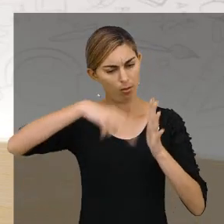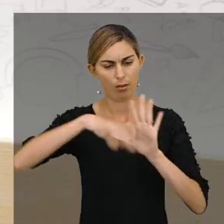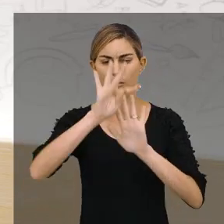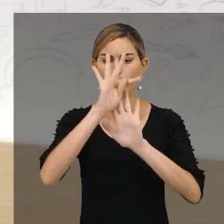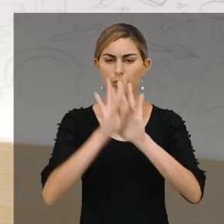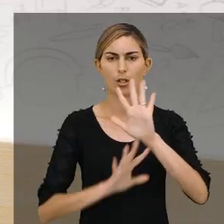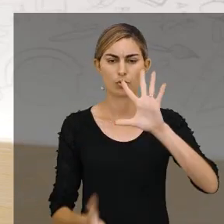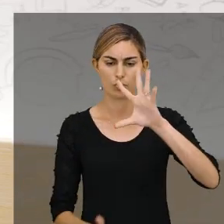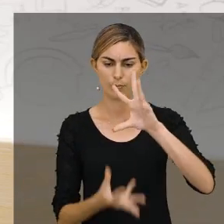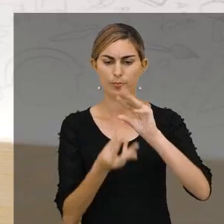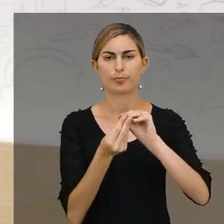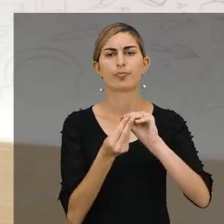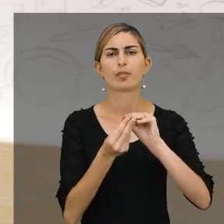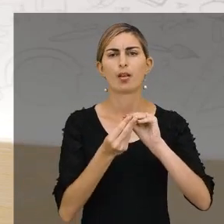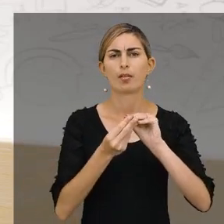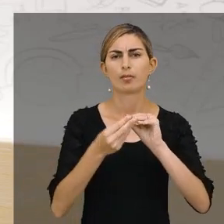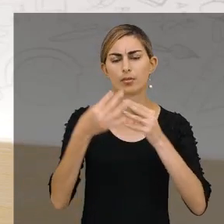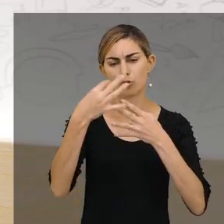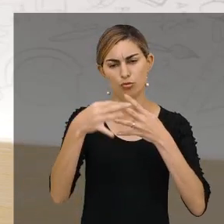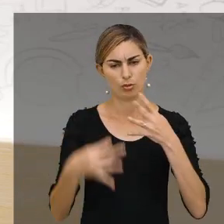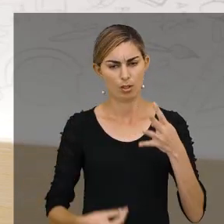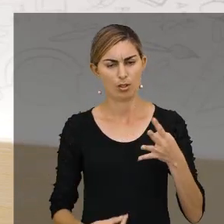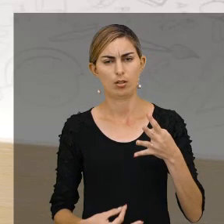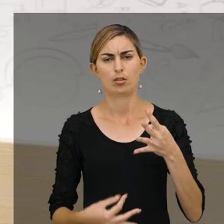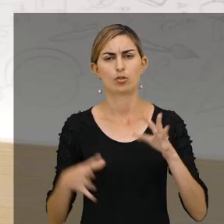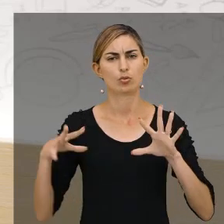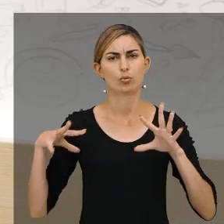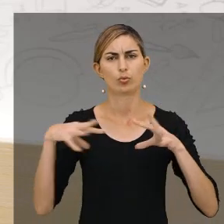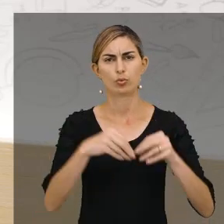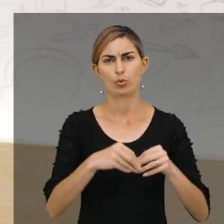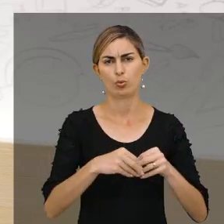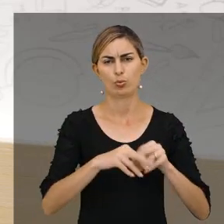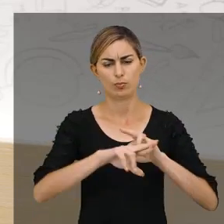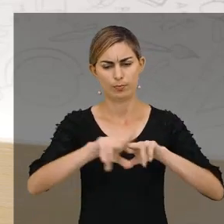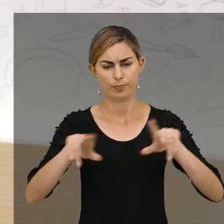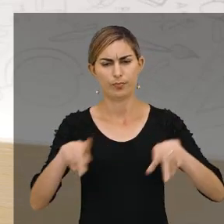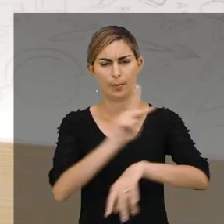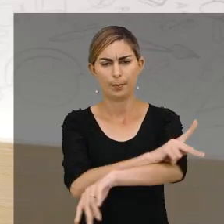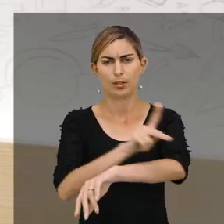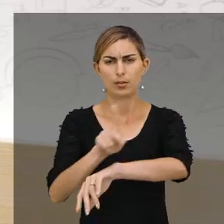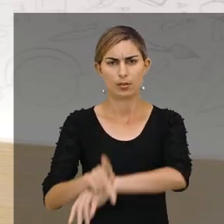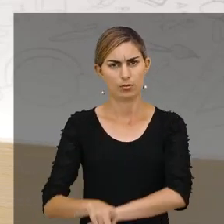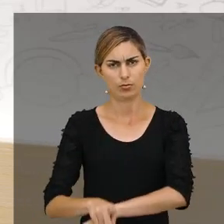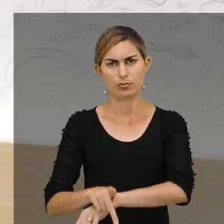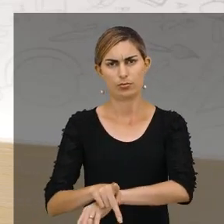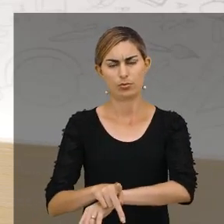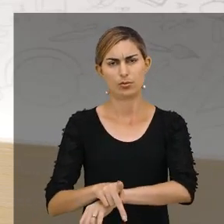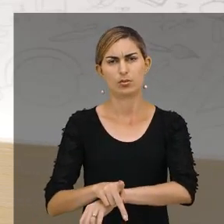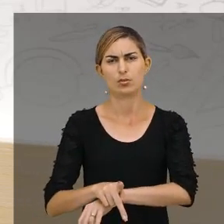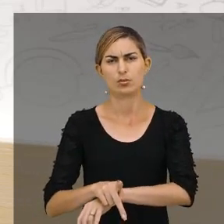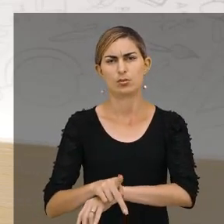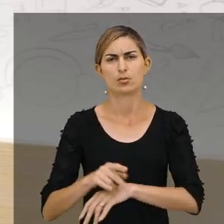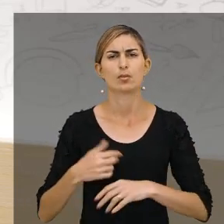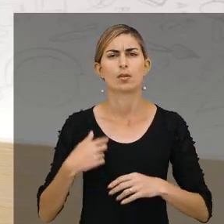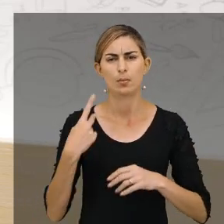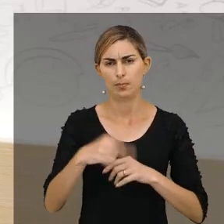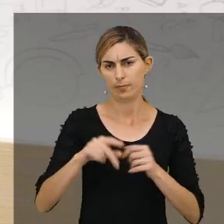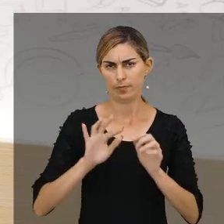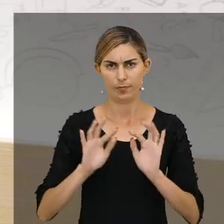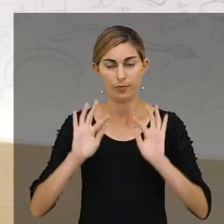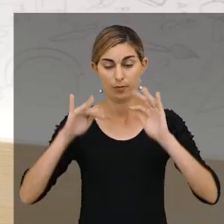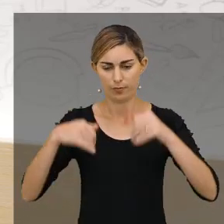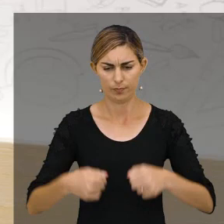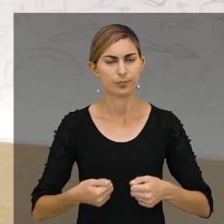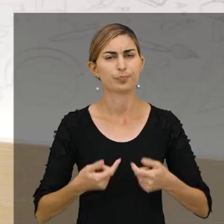ler os textos complementares, os destaques e todas as ferramentas pedagógicas elaboradas para